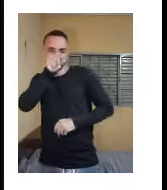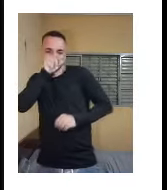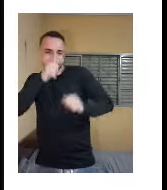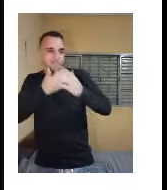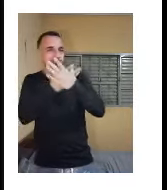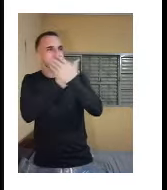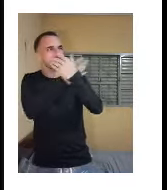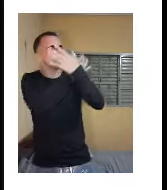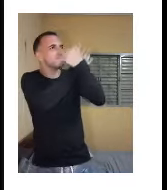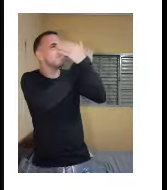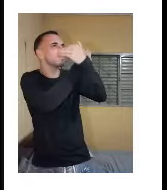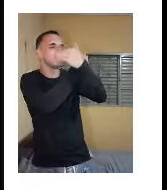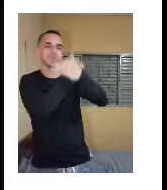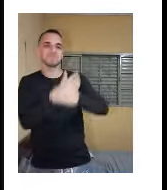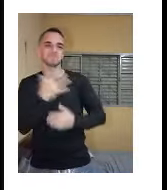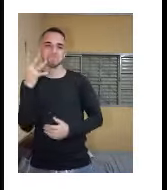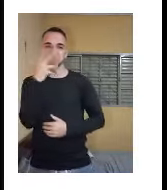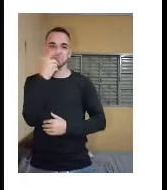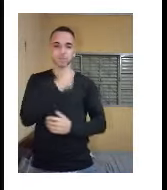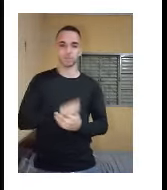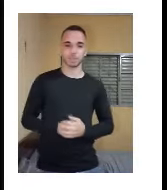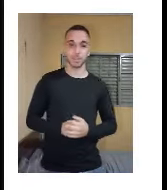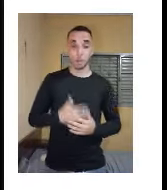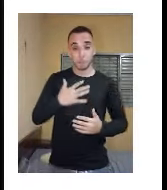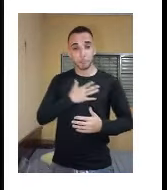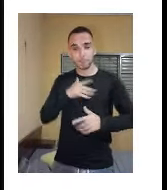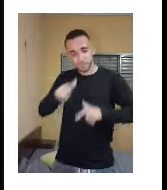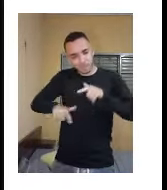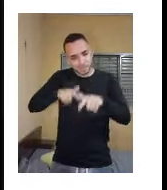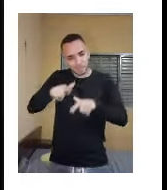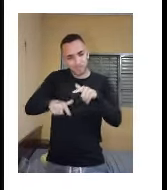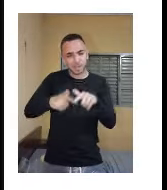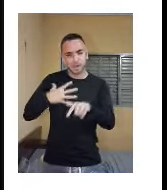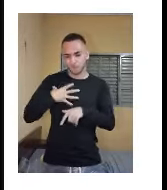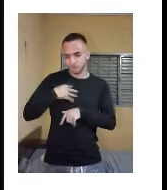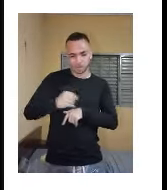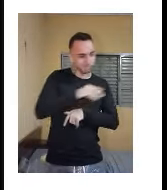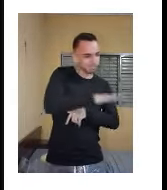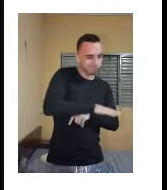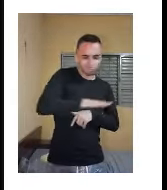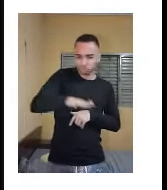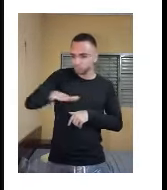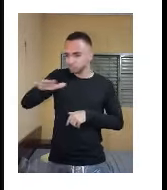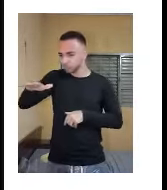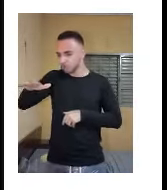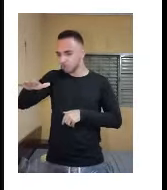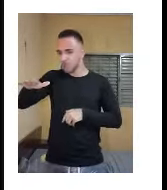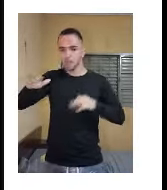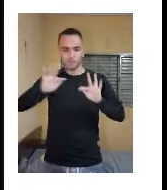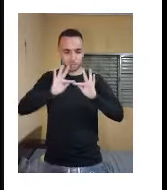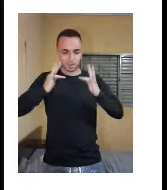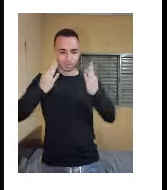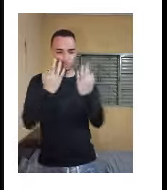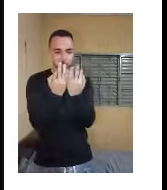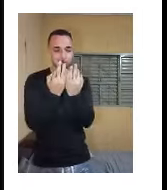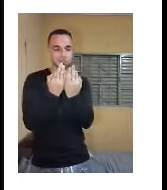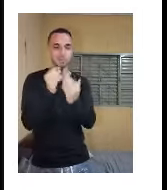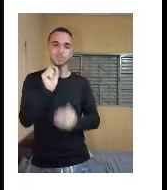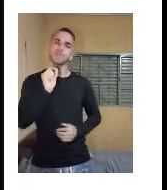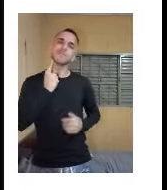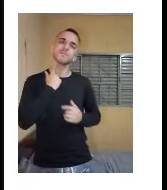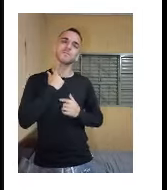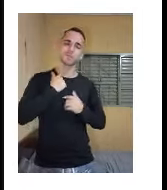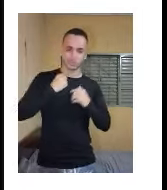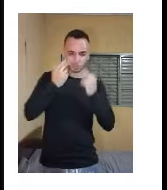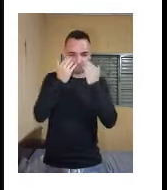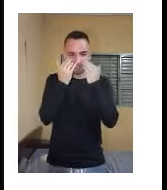o meu trabalho, os meus filhos, a minha família. O que é que nos dá prazer quando a